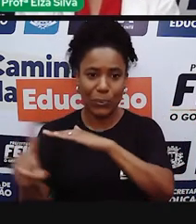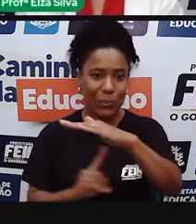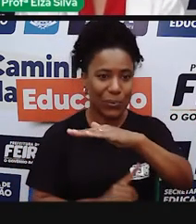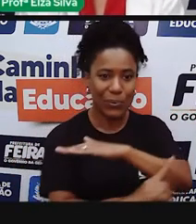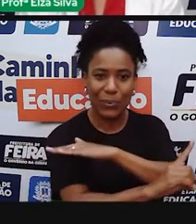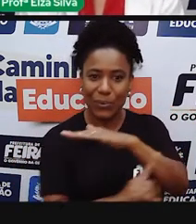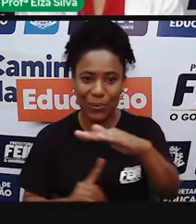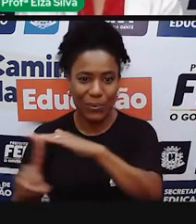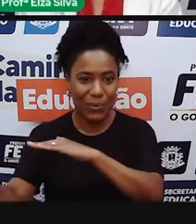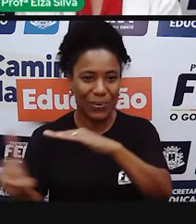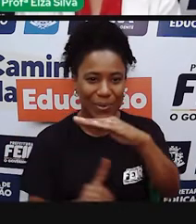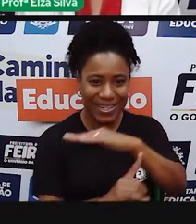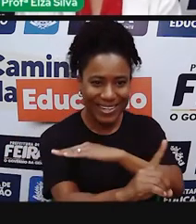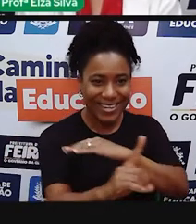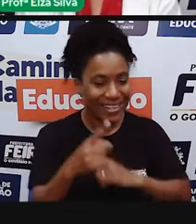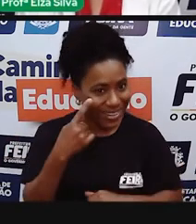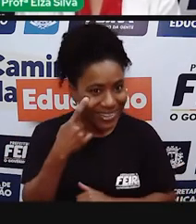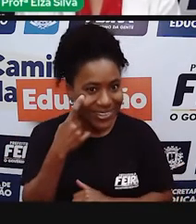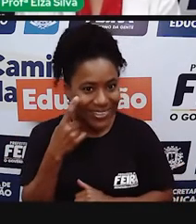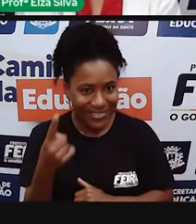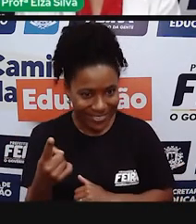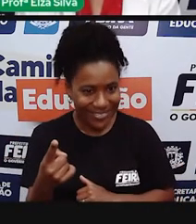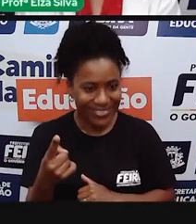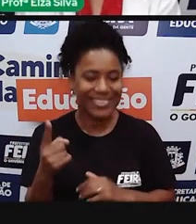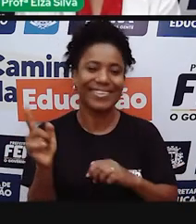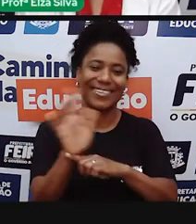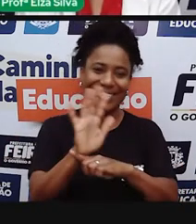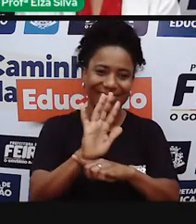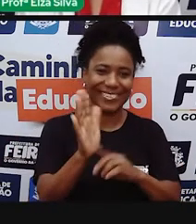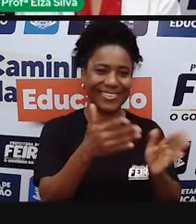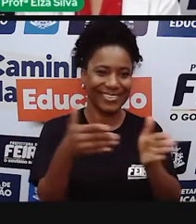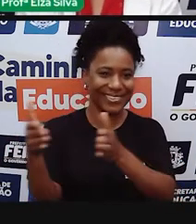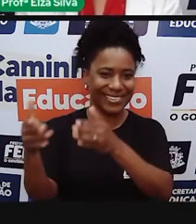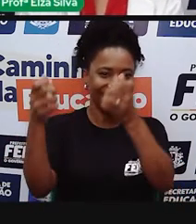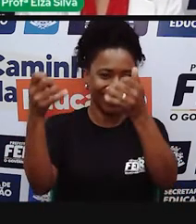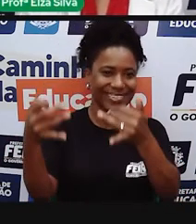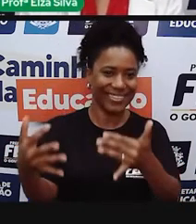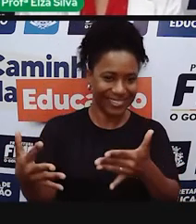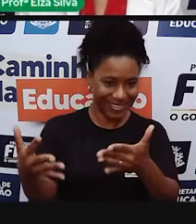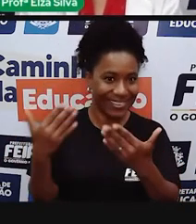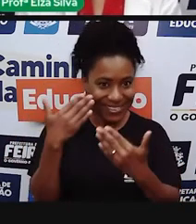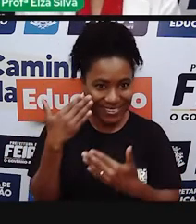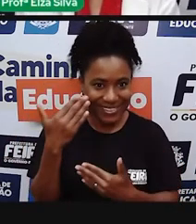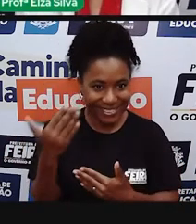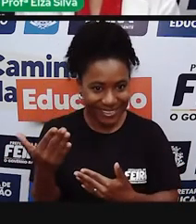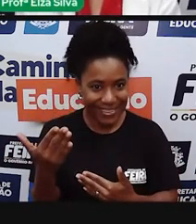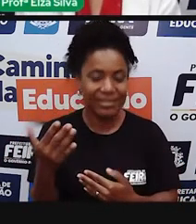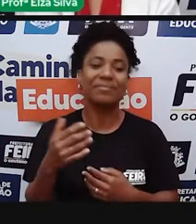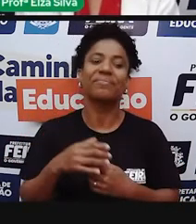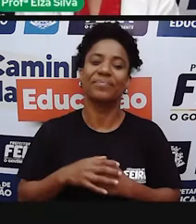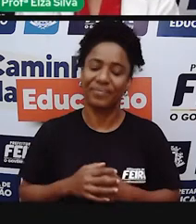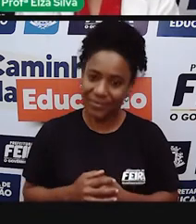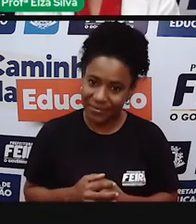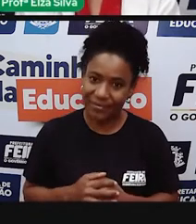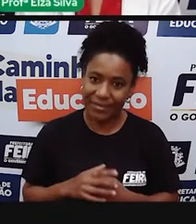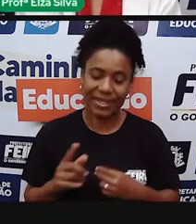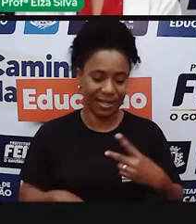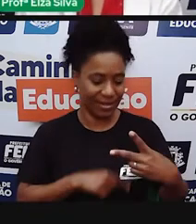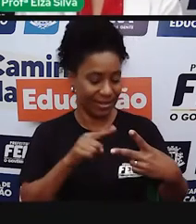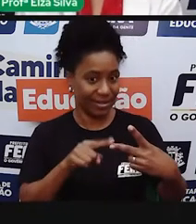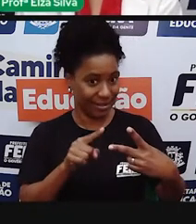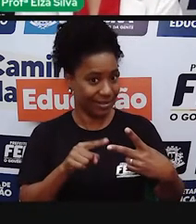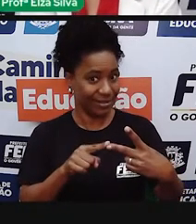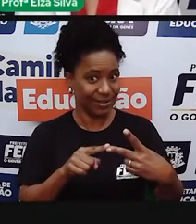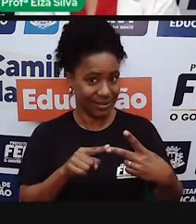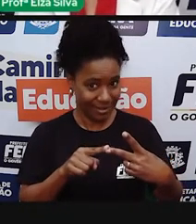vocês viram no vídeo que eu acabei de exibir. Já o mascote das Paralimpíadas, Samti, é